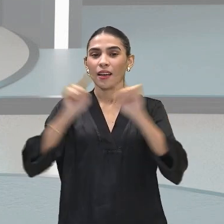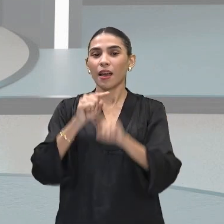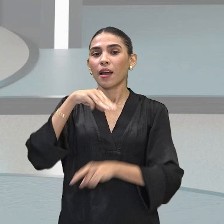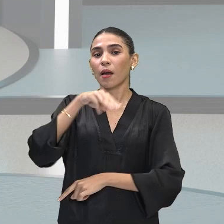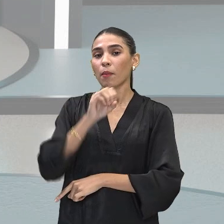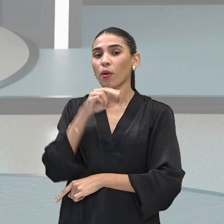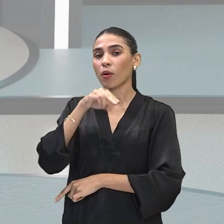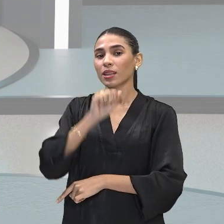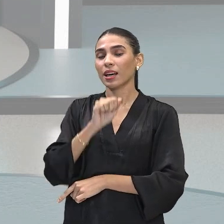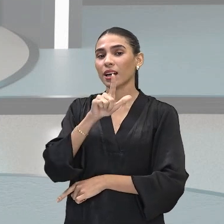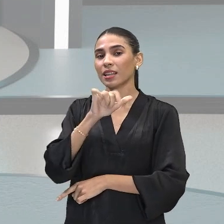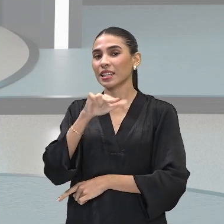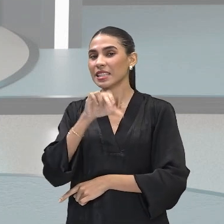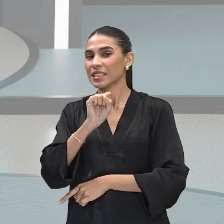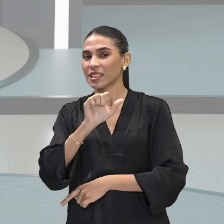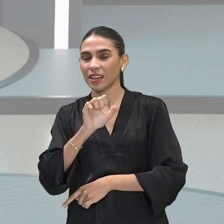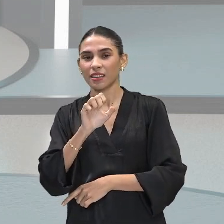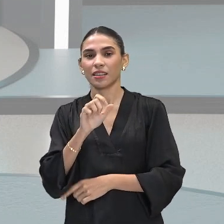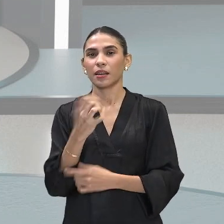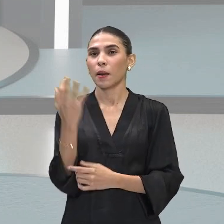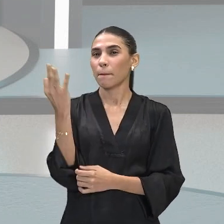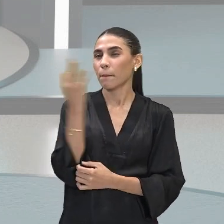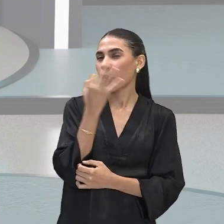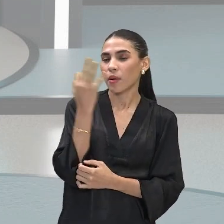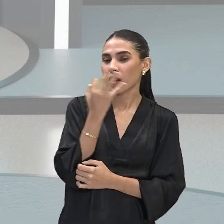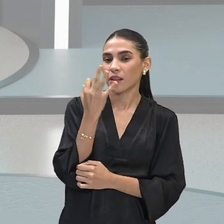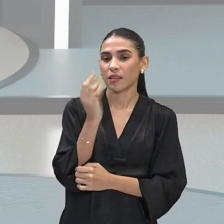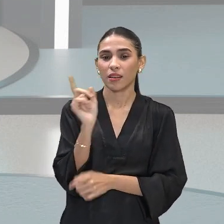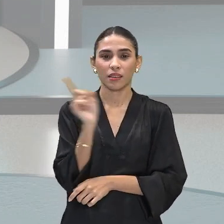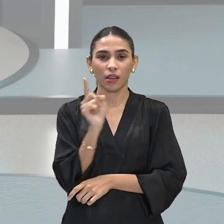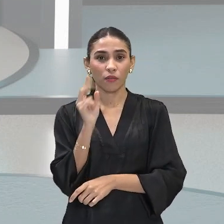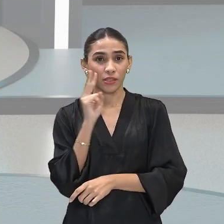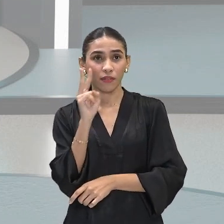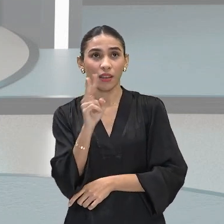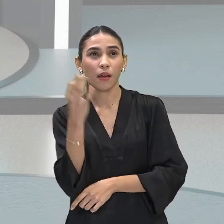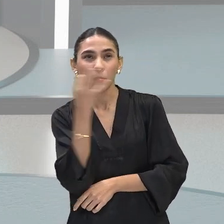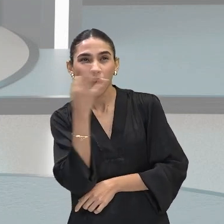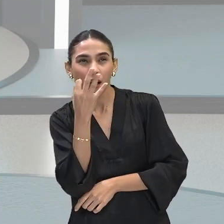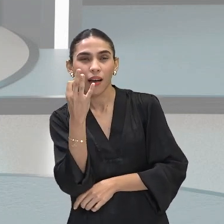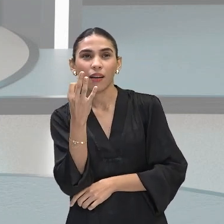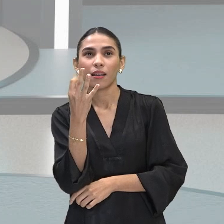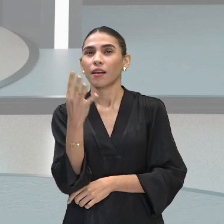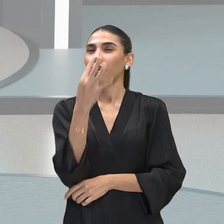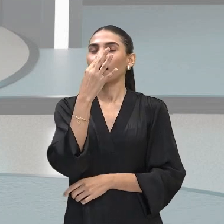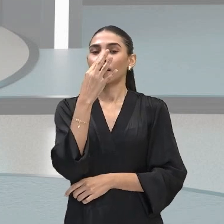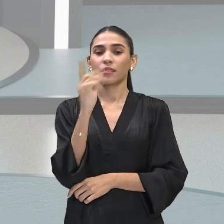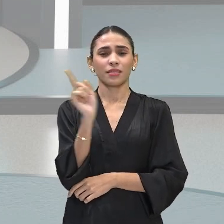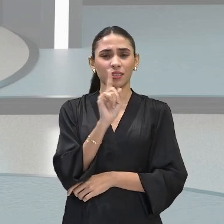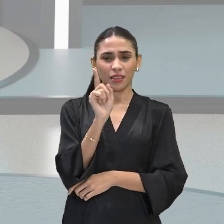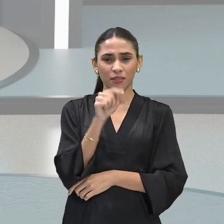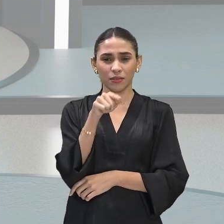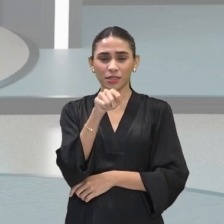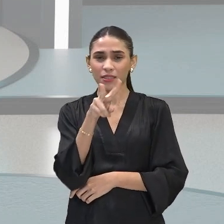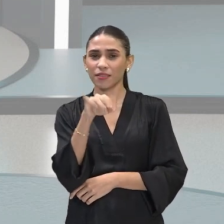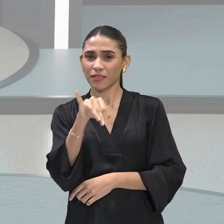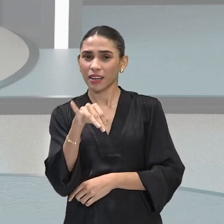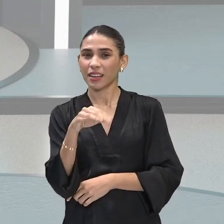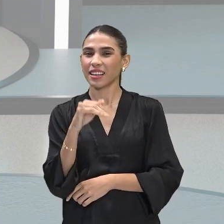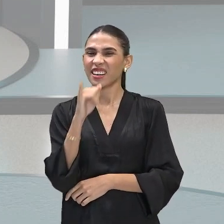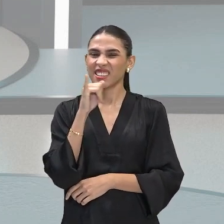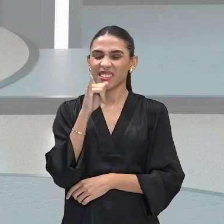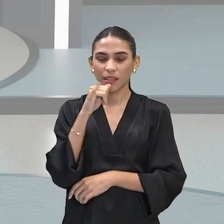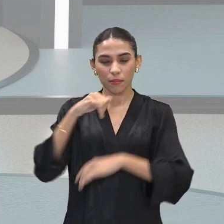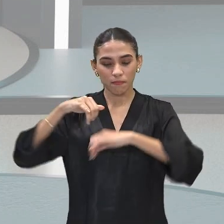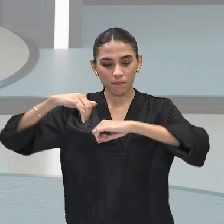uma escultura belíssima em que você vai apenas apreciar. É algo que você vai